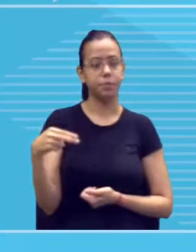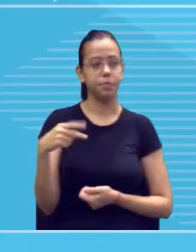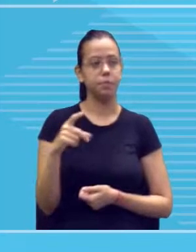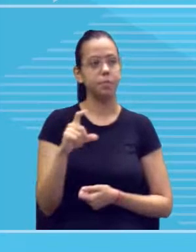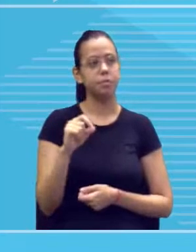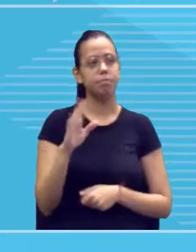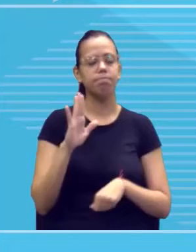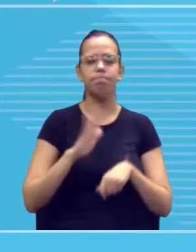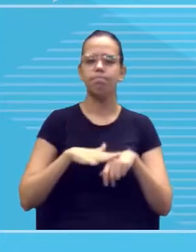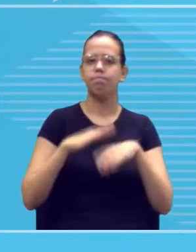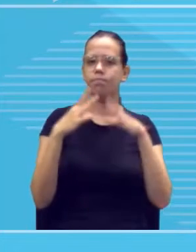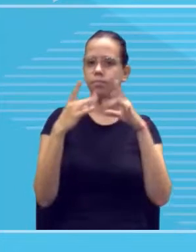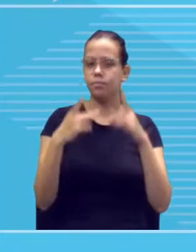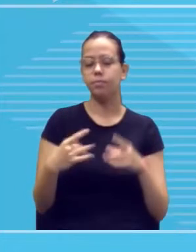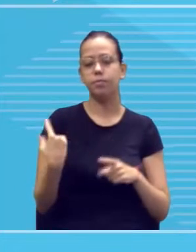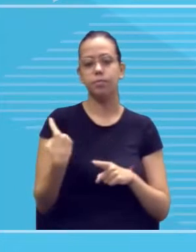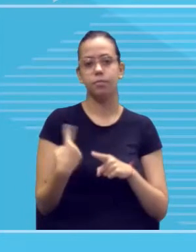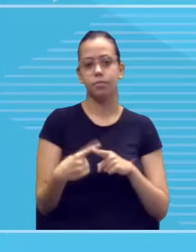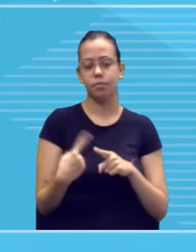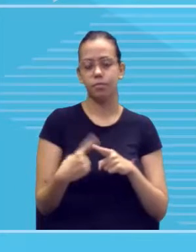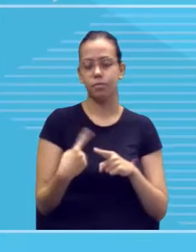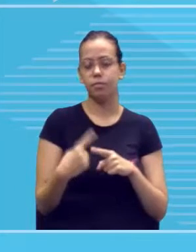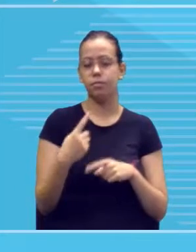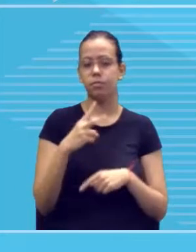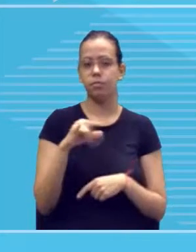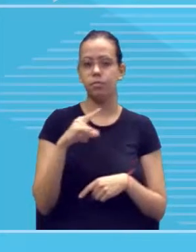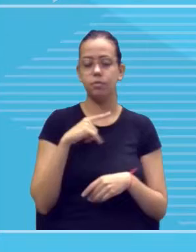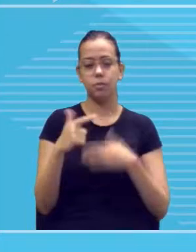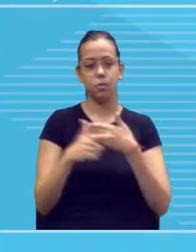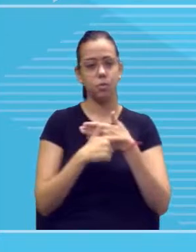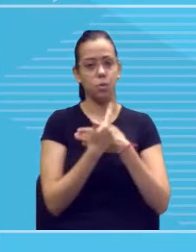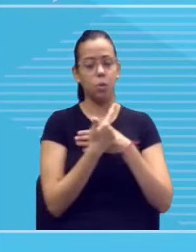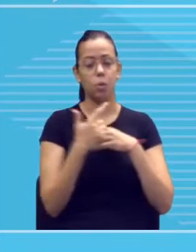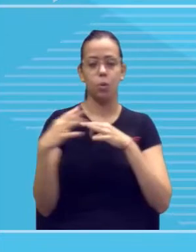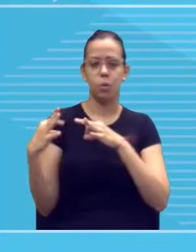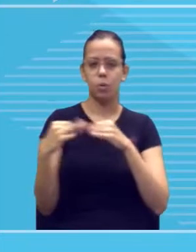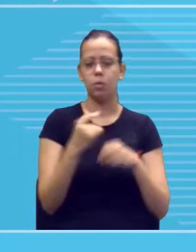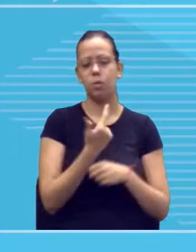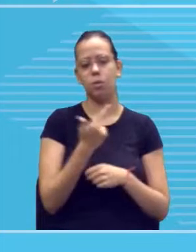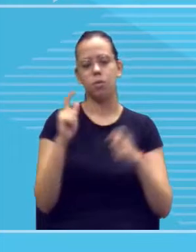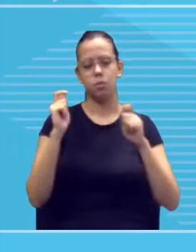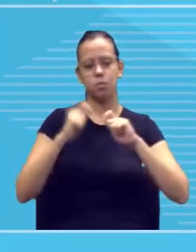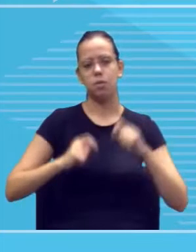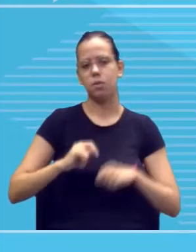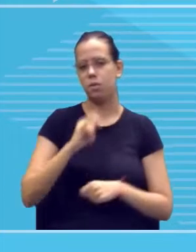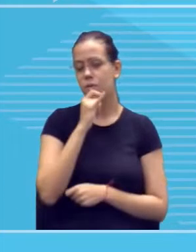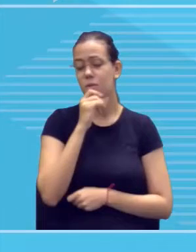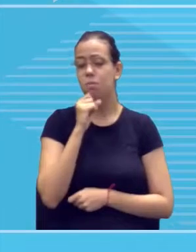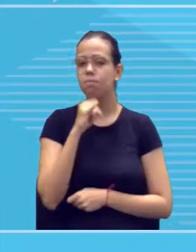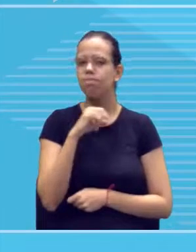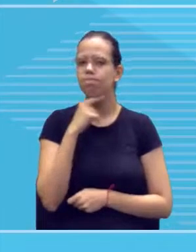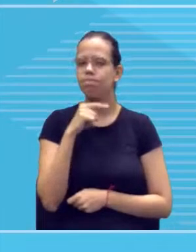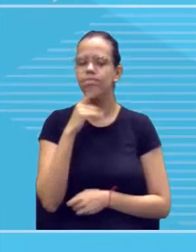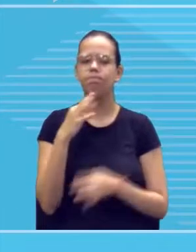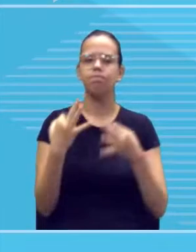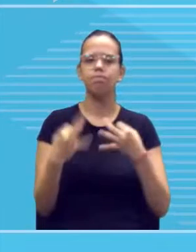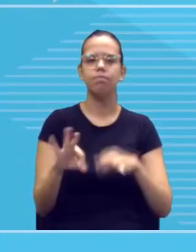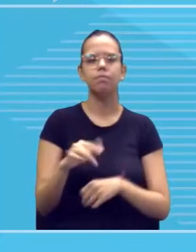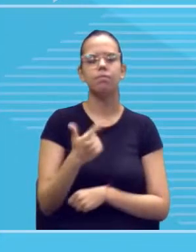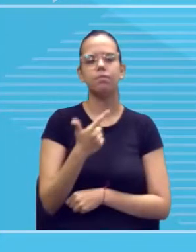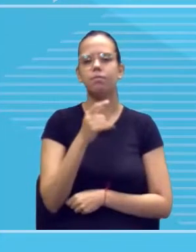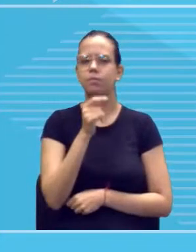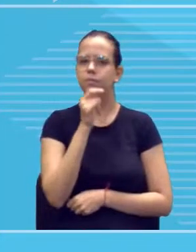ele já é um pouco mais complexo por quê Porque ele vai servir para todas as outras possibilidades sabe então assim se você não tem tanta certeza se tá um por exemplo